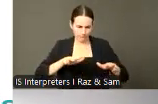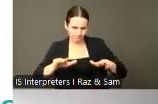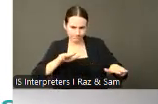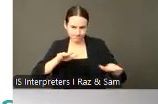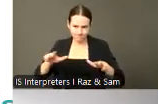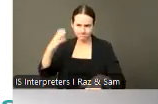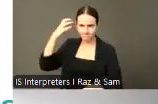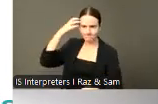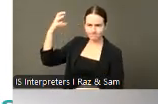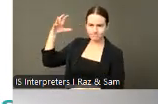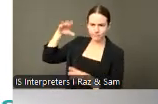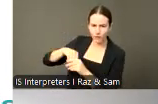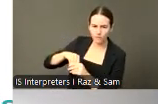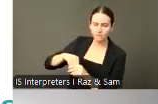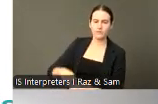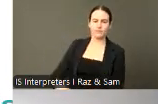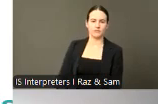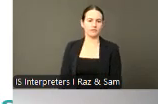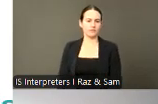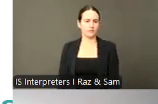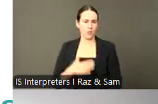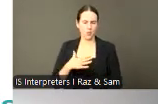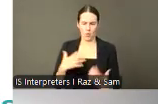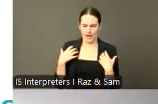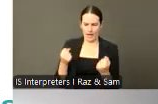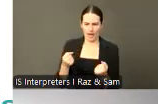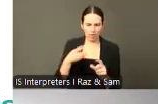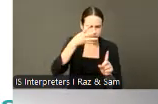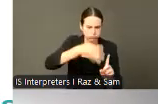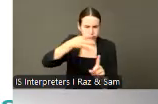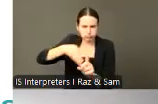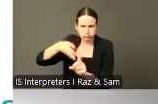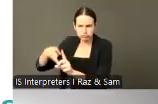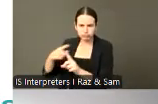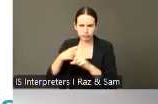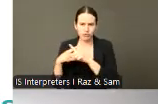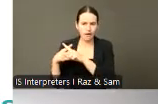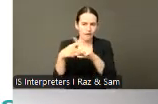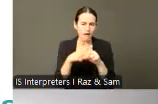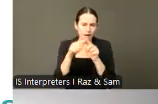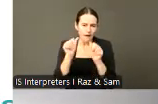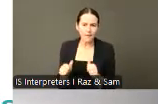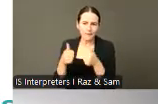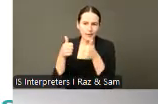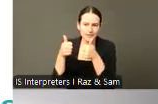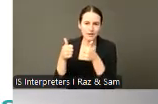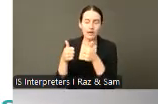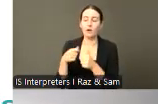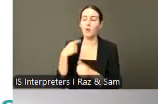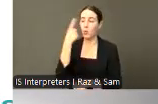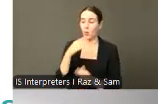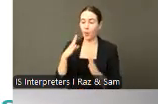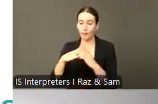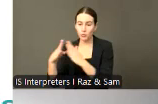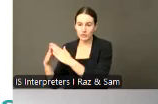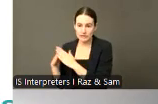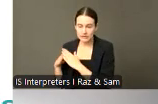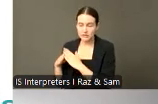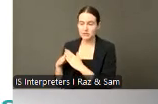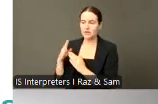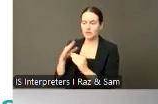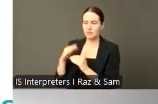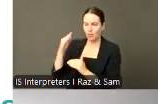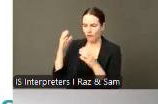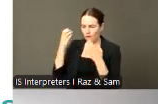e pobres, assim como os órgãos de saúde, tudo que tem a ver, como eu disse, com os grupos sociais de